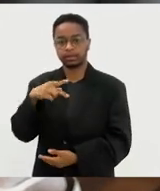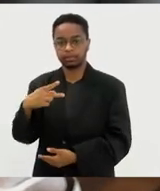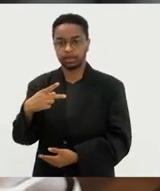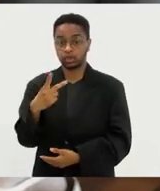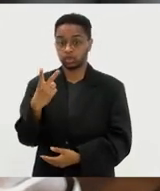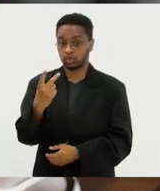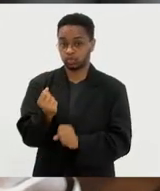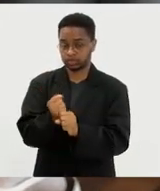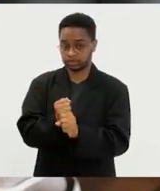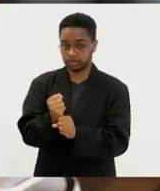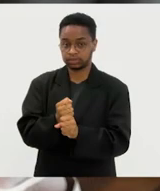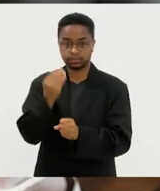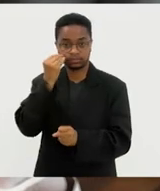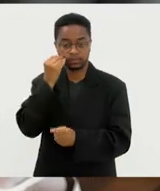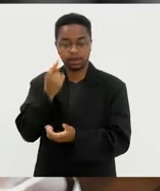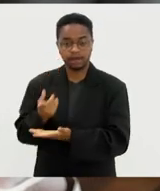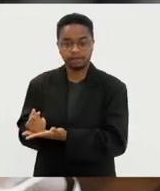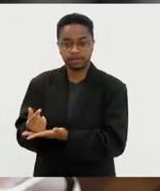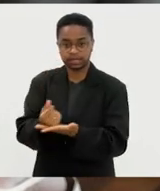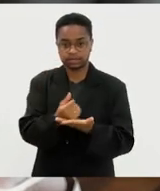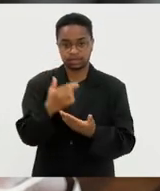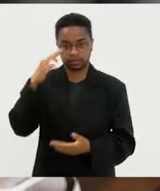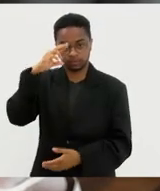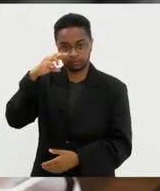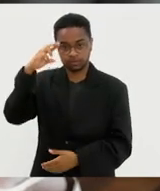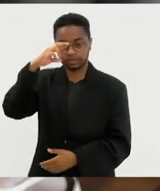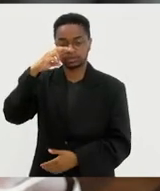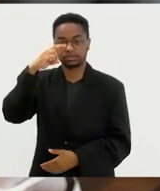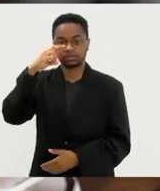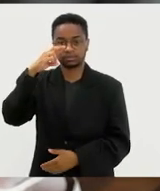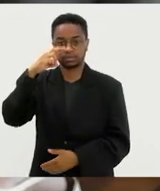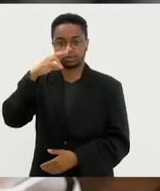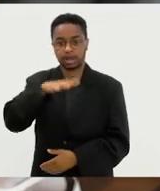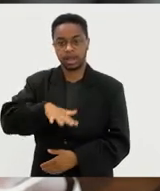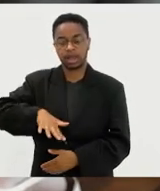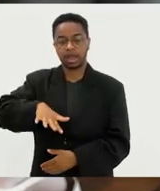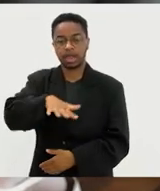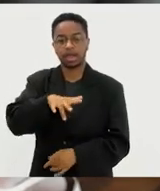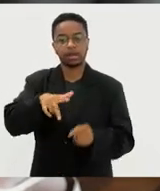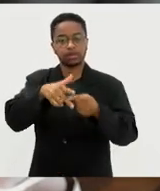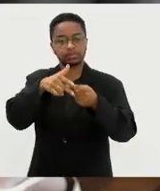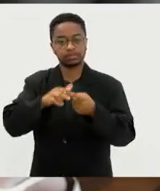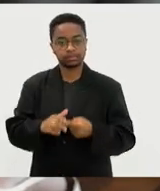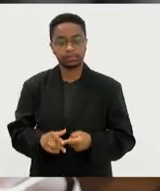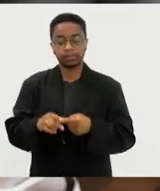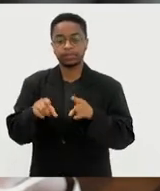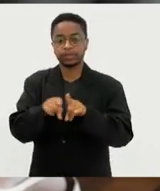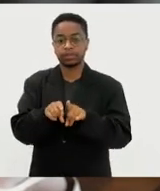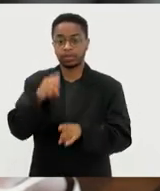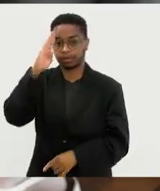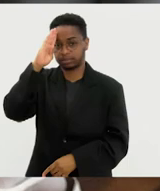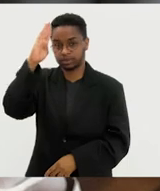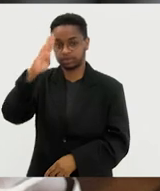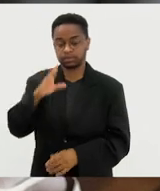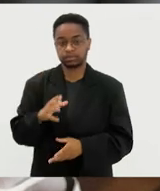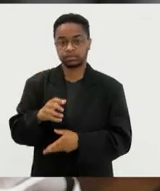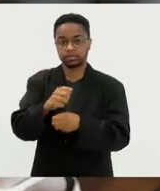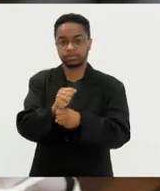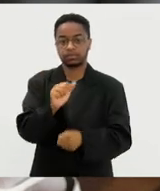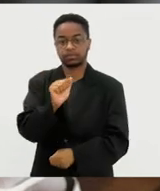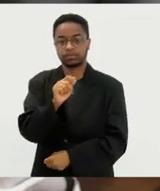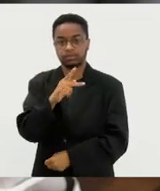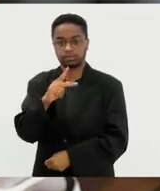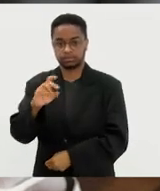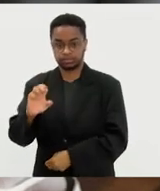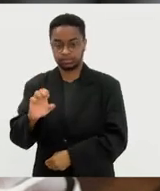que a Fazenda pudesse fiscalizar toda a parte de repasses, principalmente os cálculos da PE.